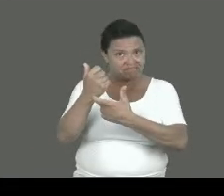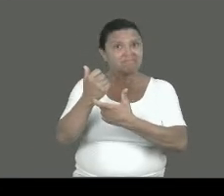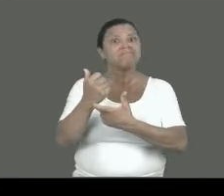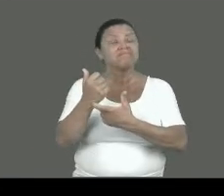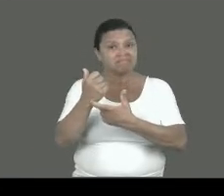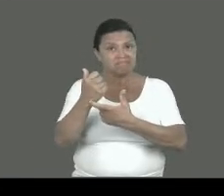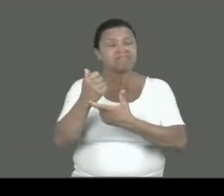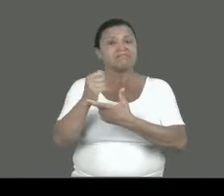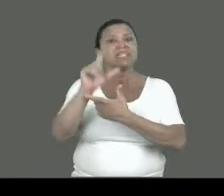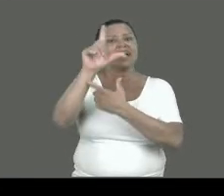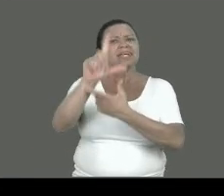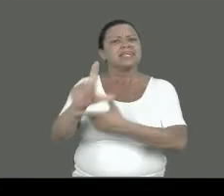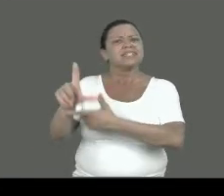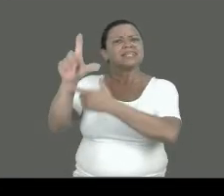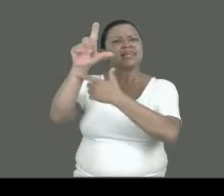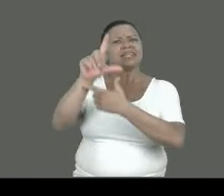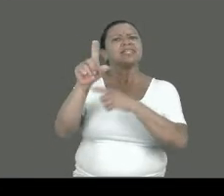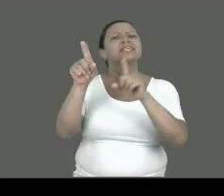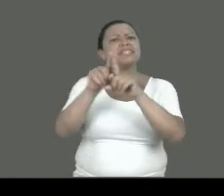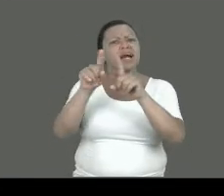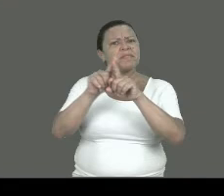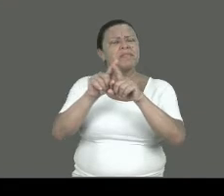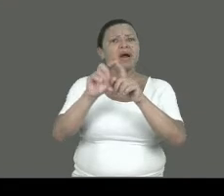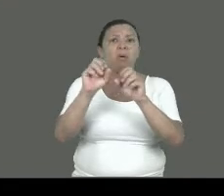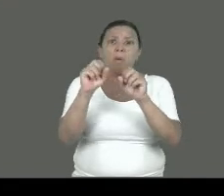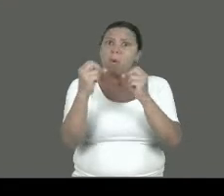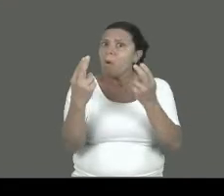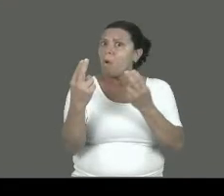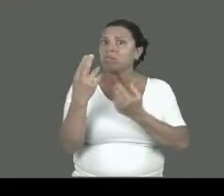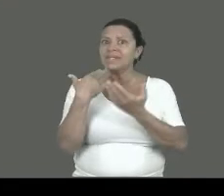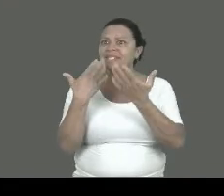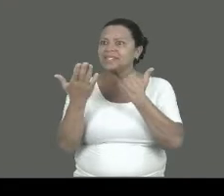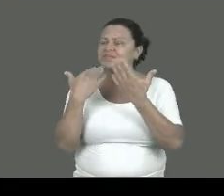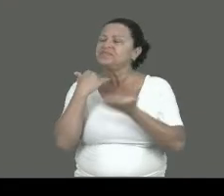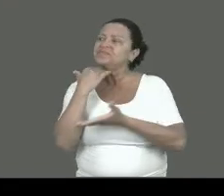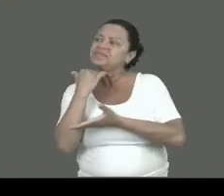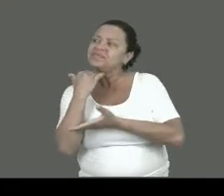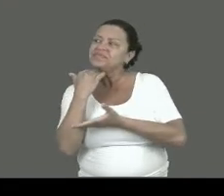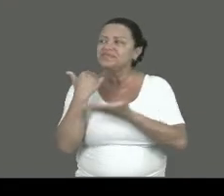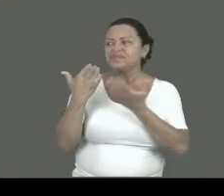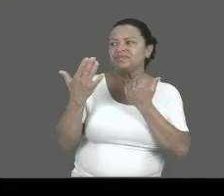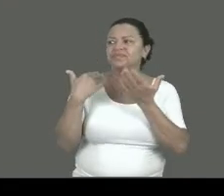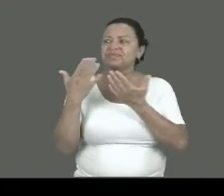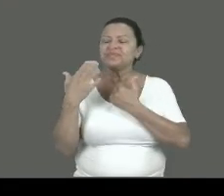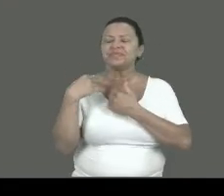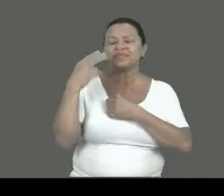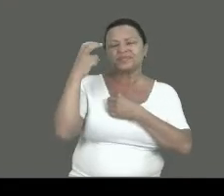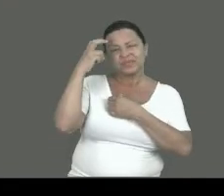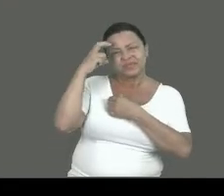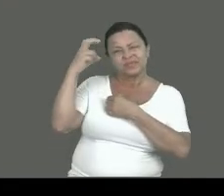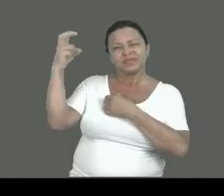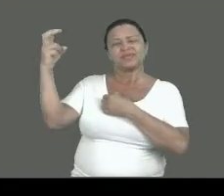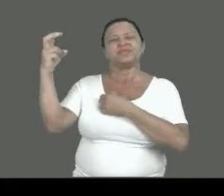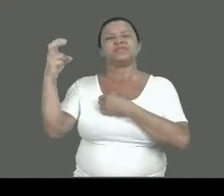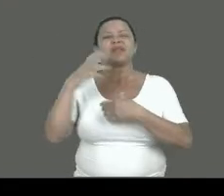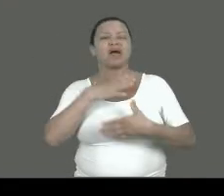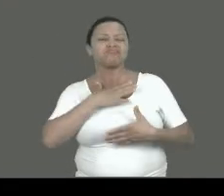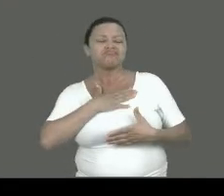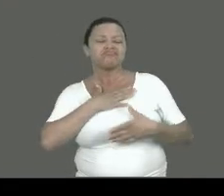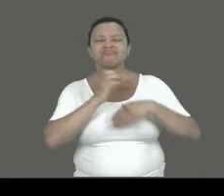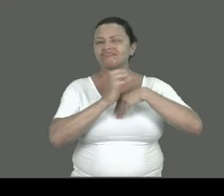além da literatura, ou mesmo de uma conversa agradável, inteligente, amistosa, com uma pessoa